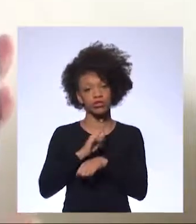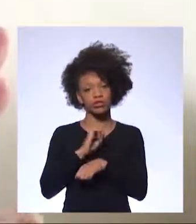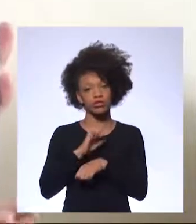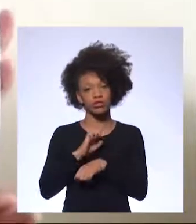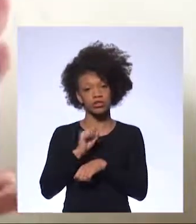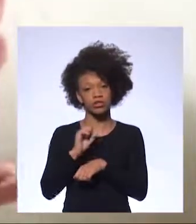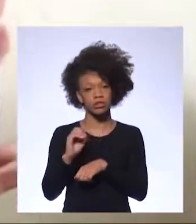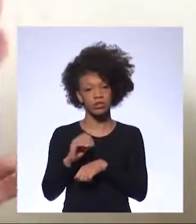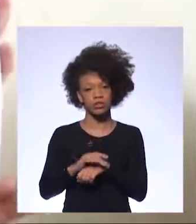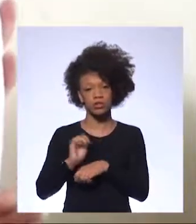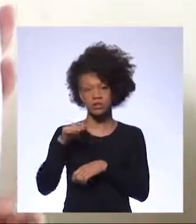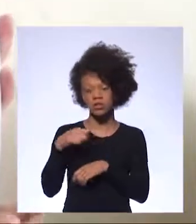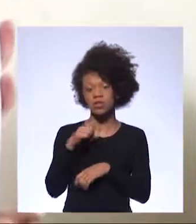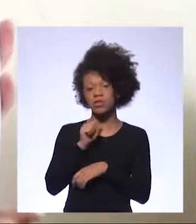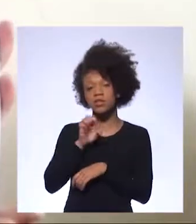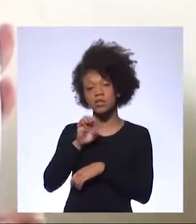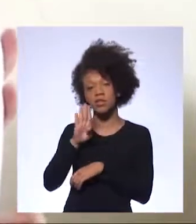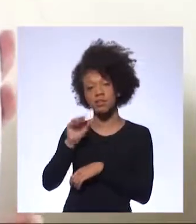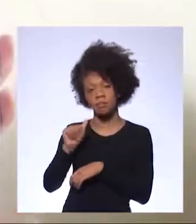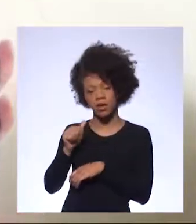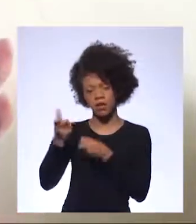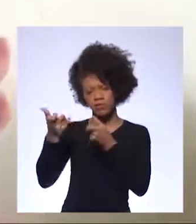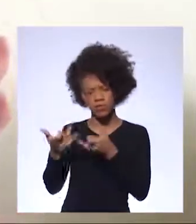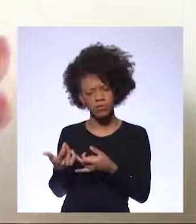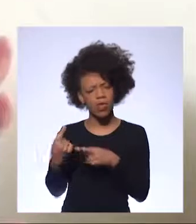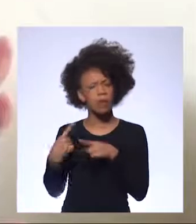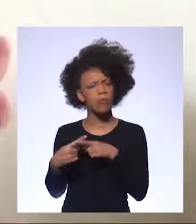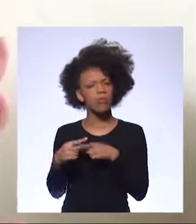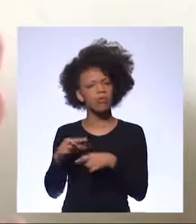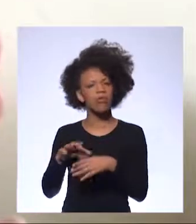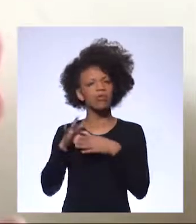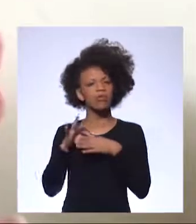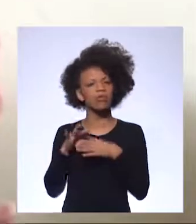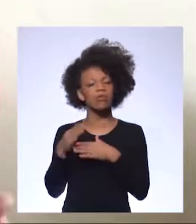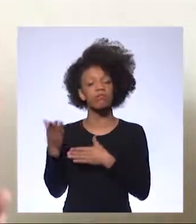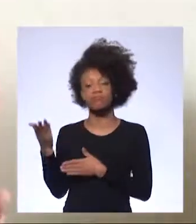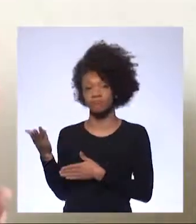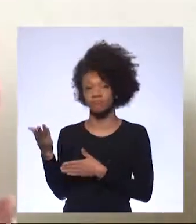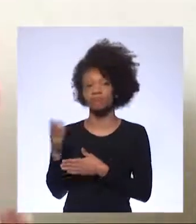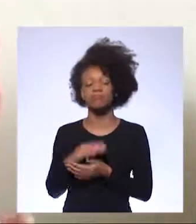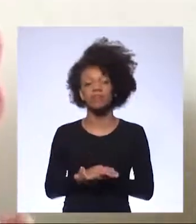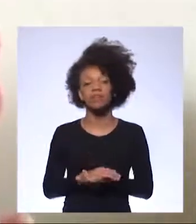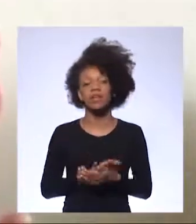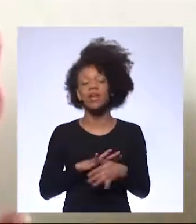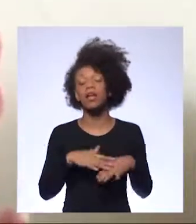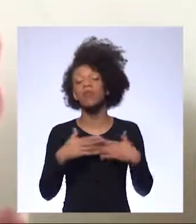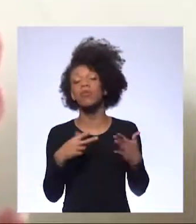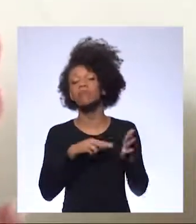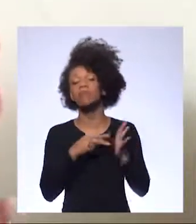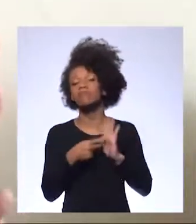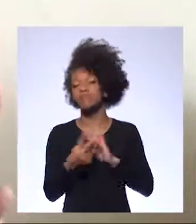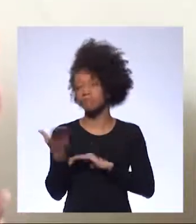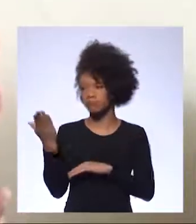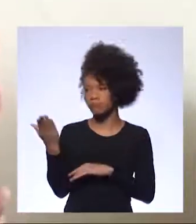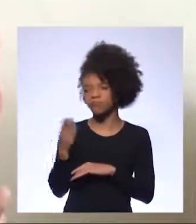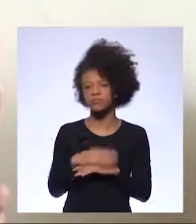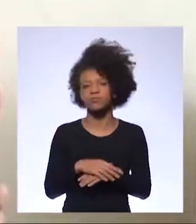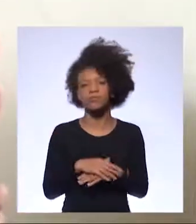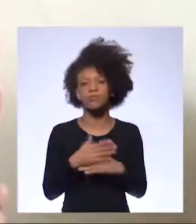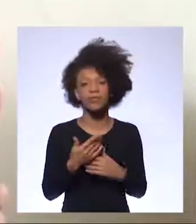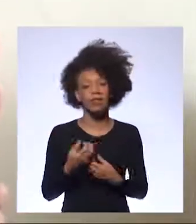x se chama sebar eu vou explicar por que que eu escolhi e qual o significado desse símbolo